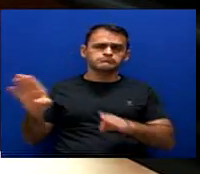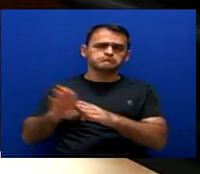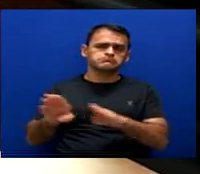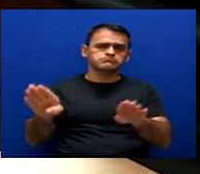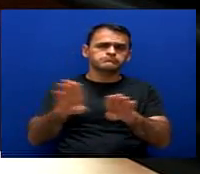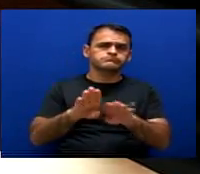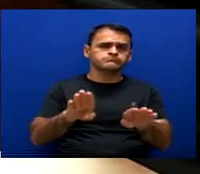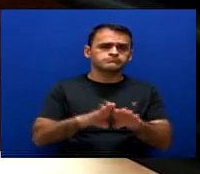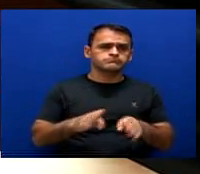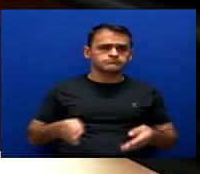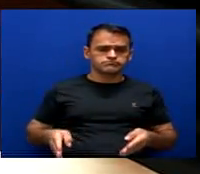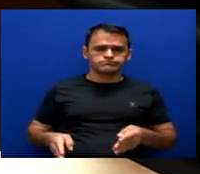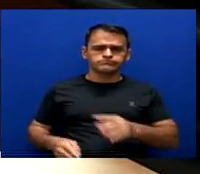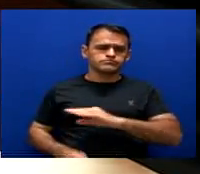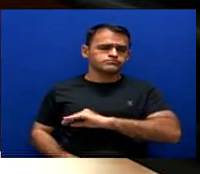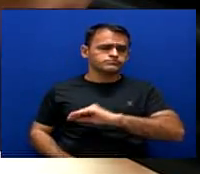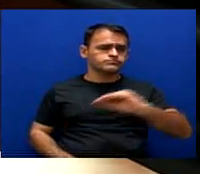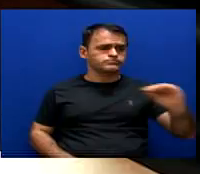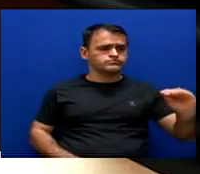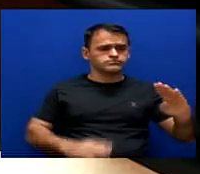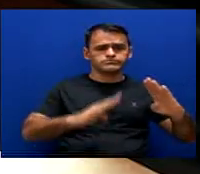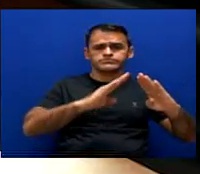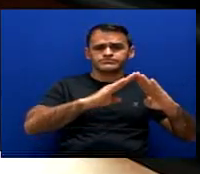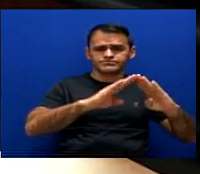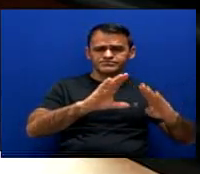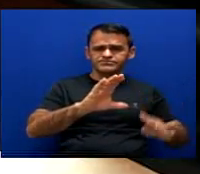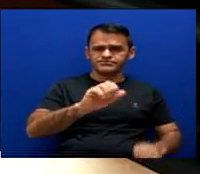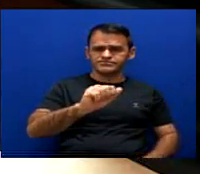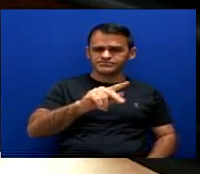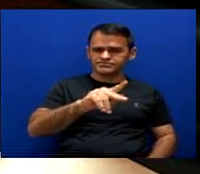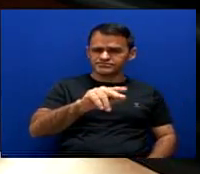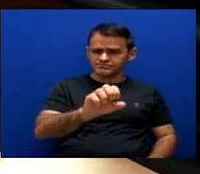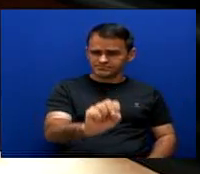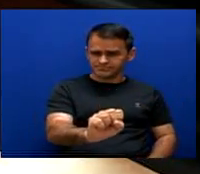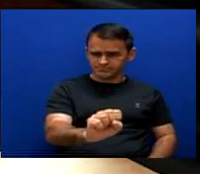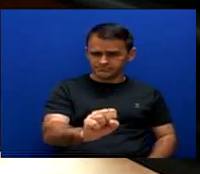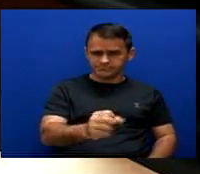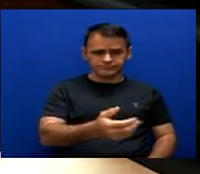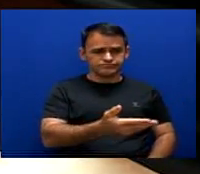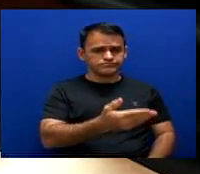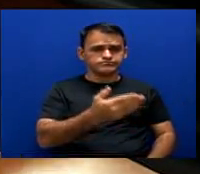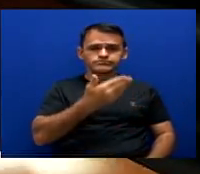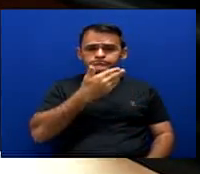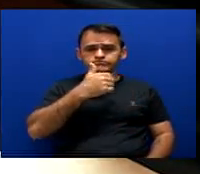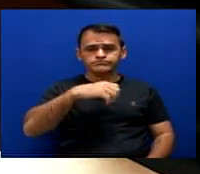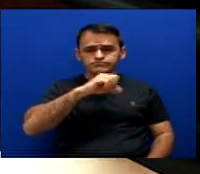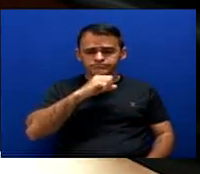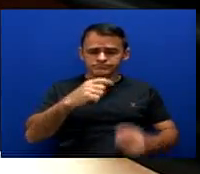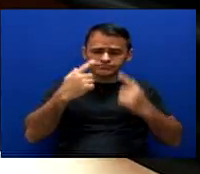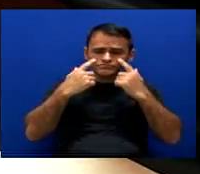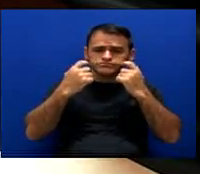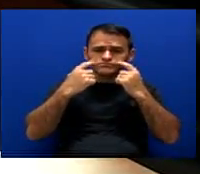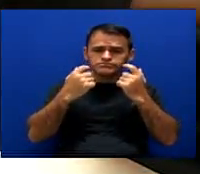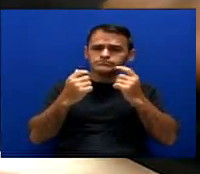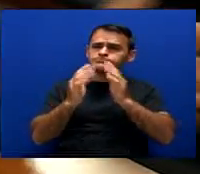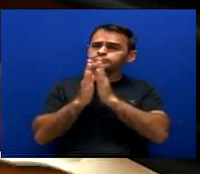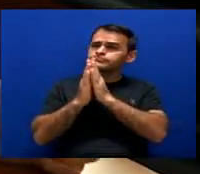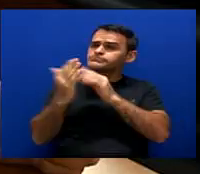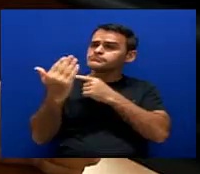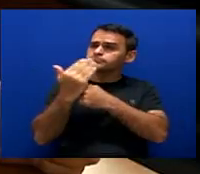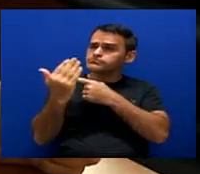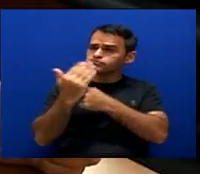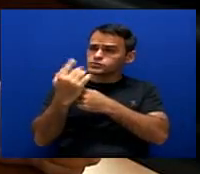então levando a residência terapêutica aí veio uma mãe chorando do jeito que tá ali pedindo um socorro e não